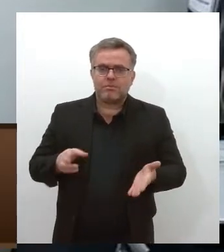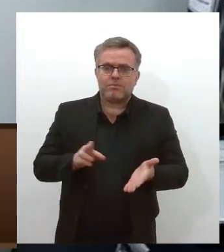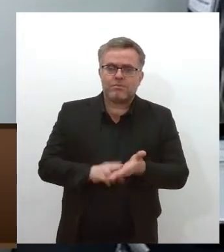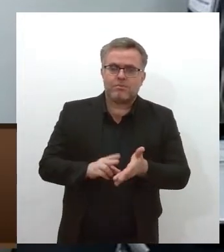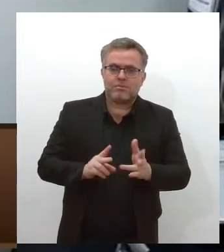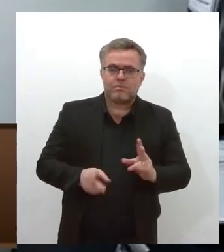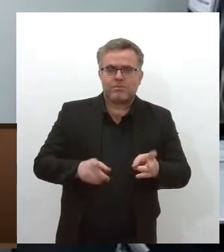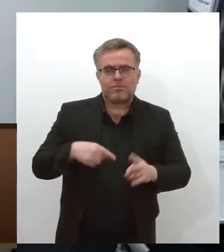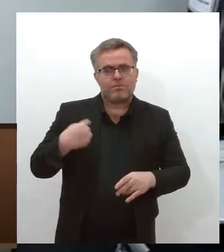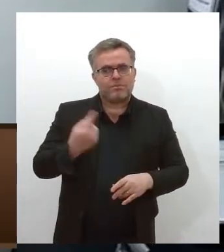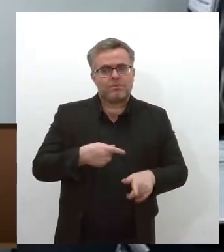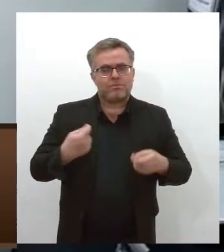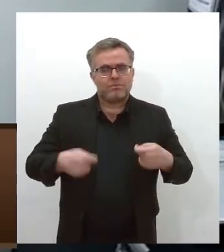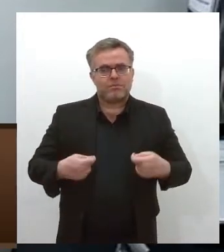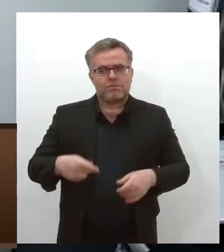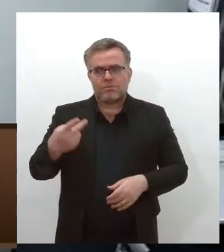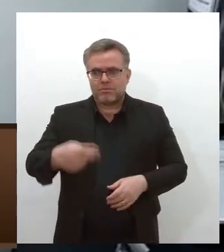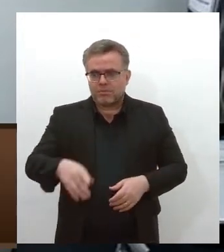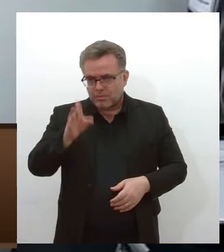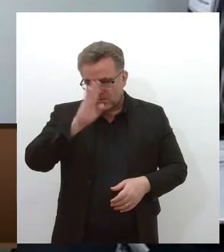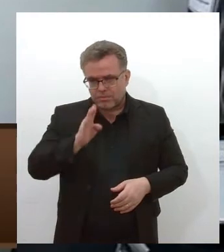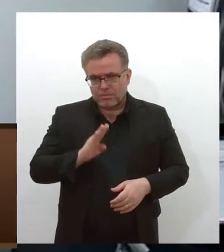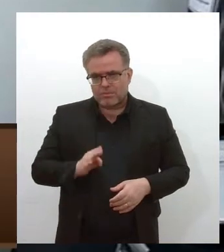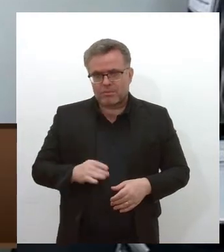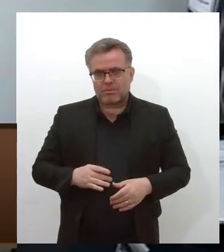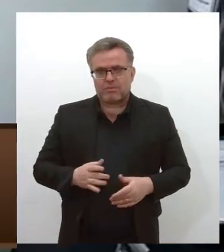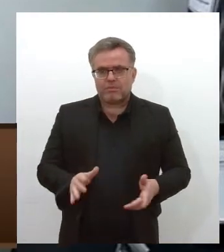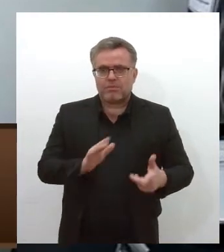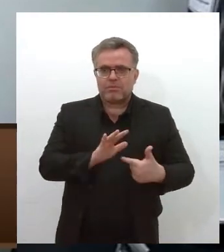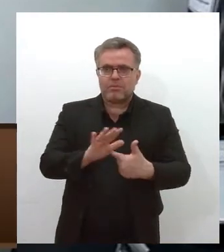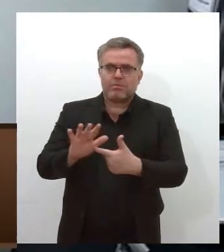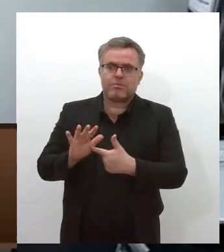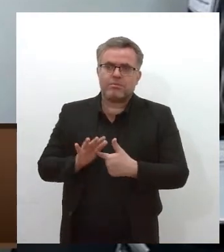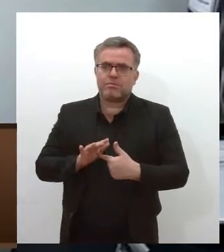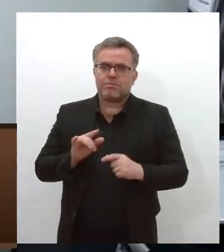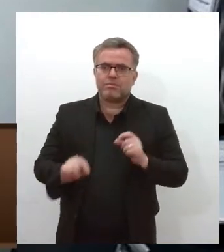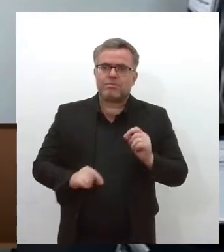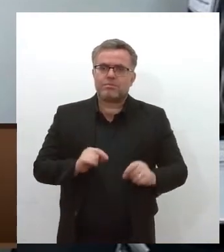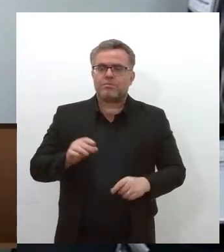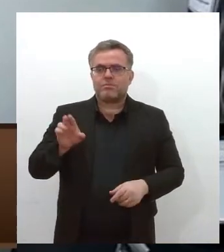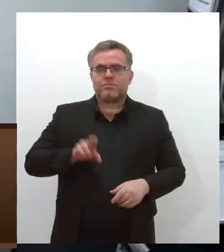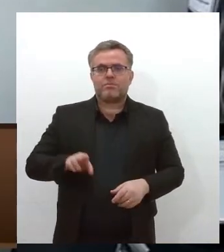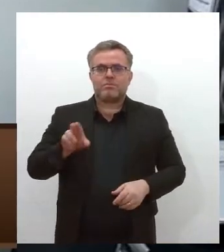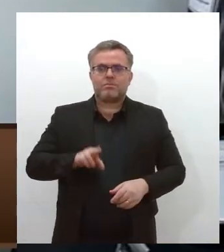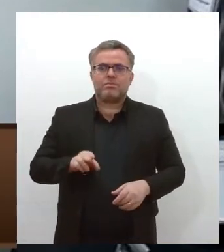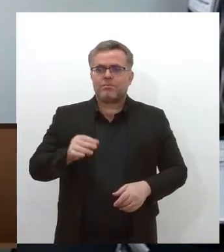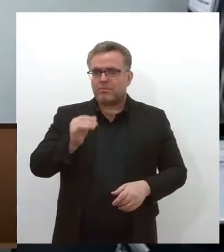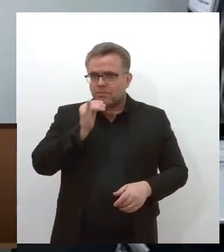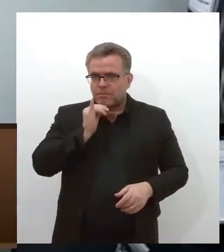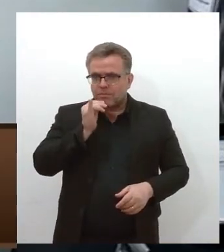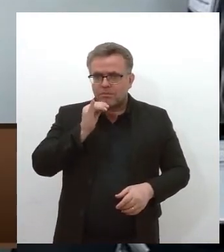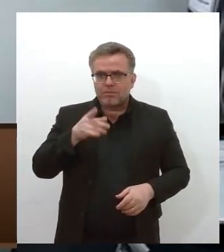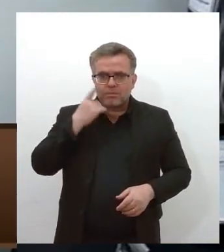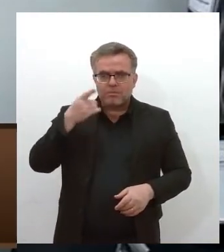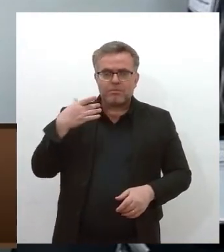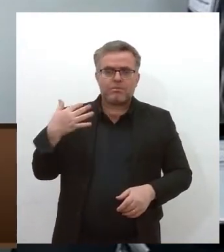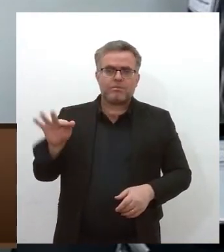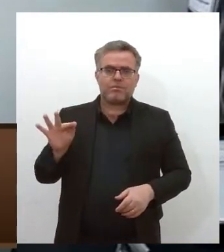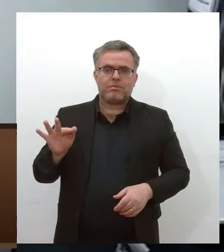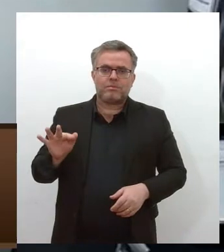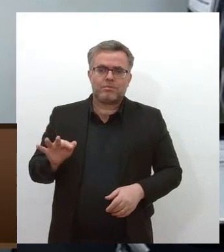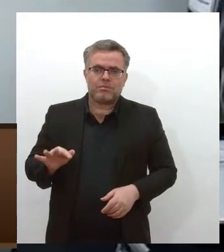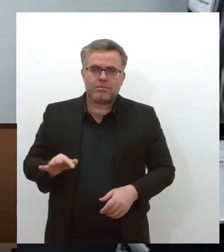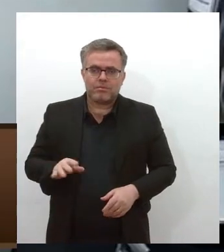Brasil, usar com mais ênfase, diminuir um pouco o uso do termo, por exemplo, deputado federal, e seguir um bom